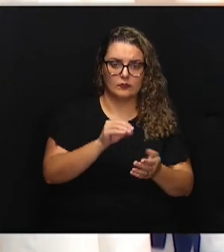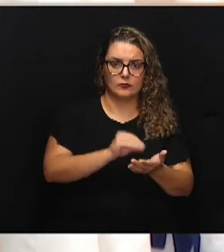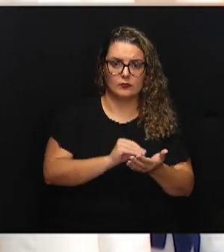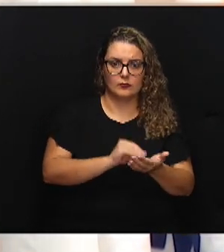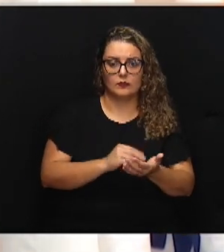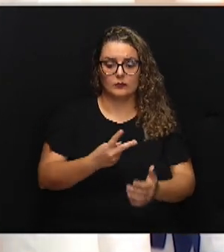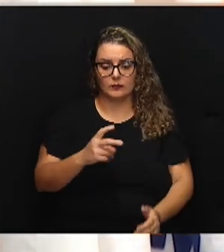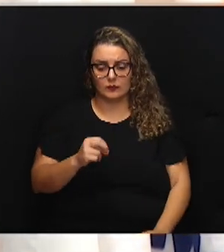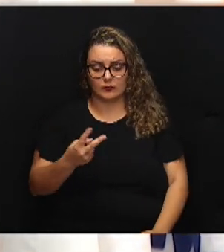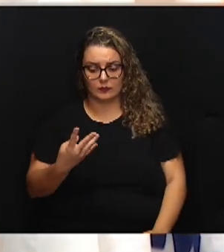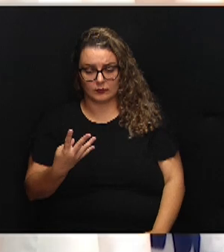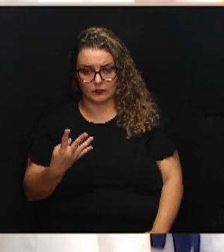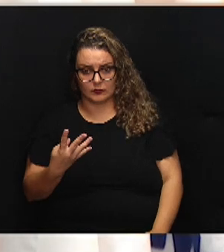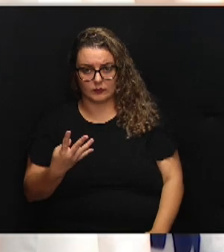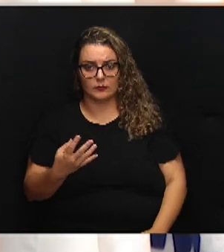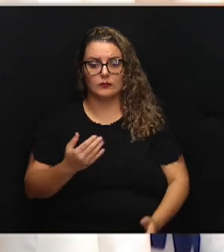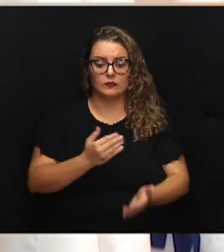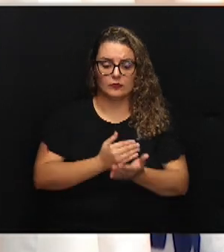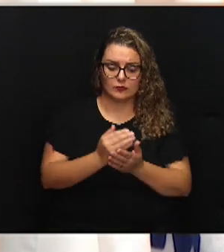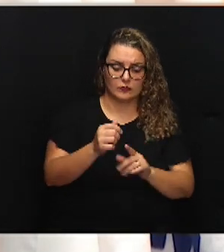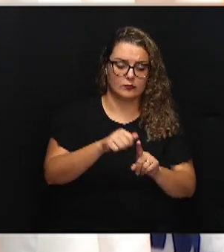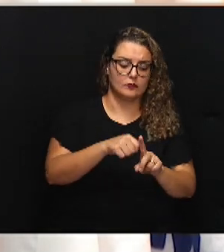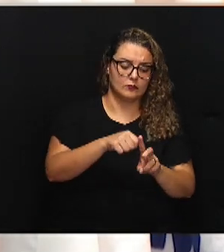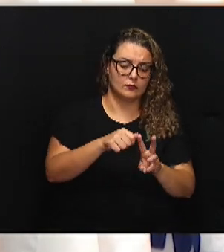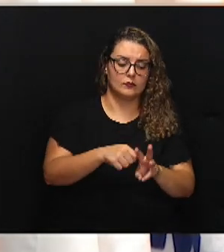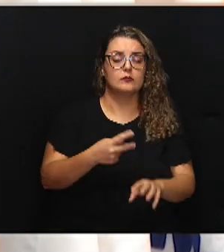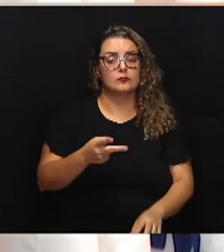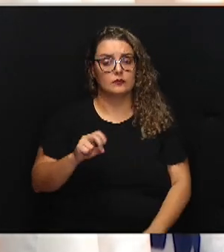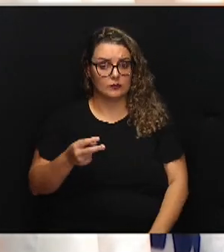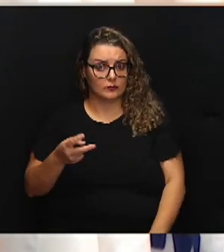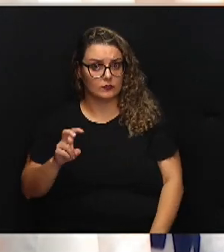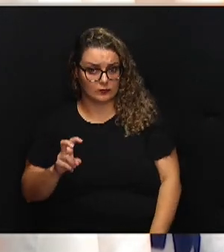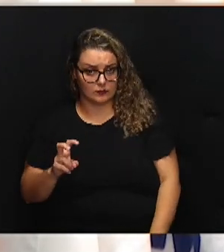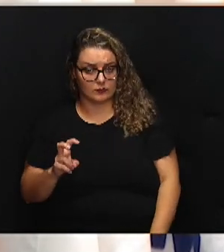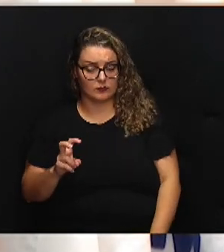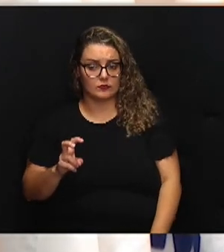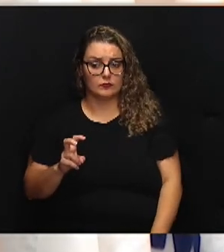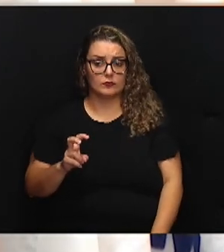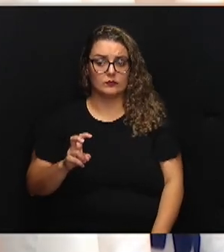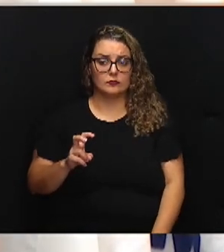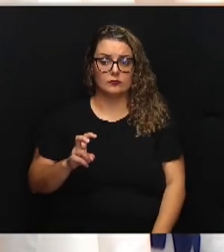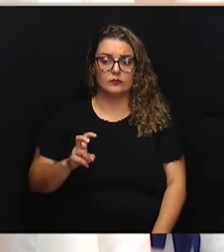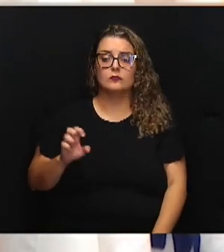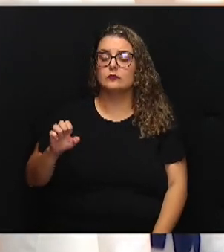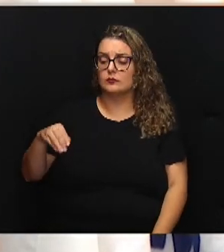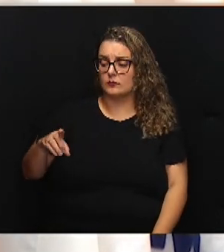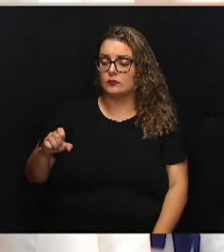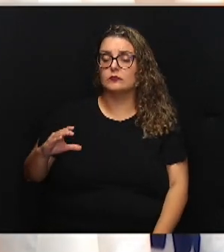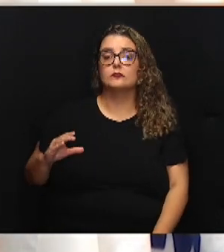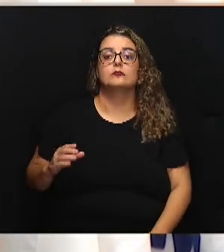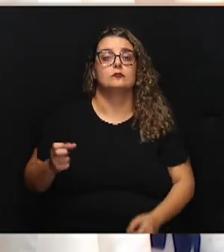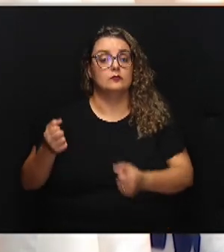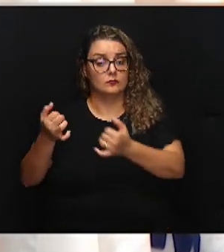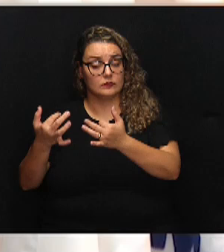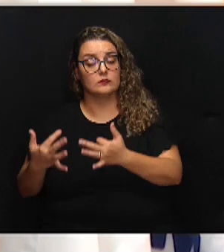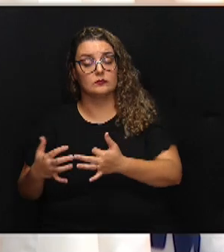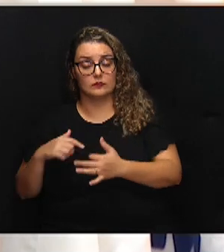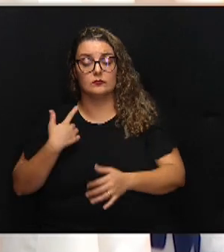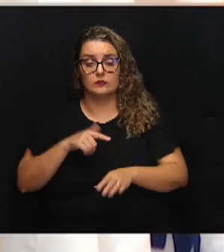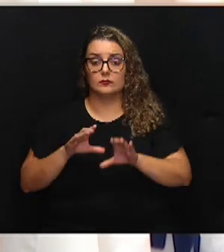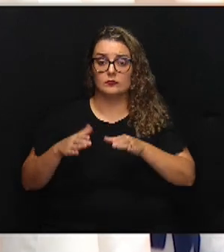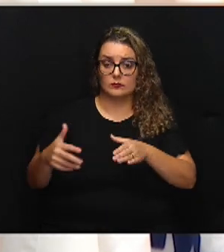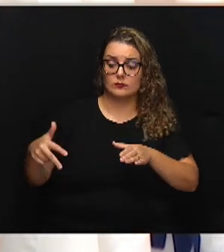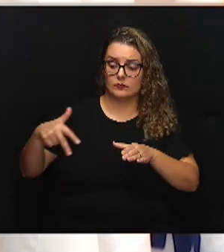de 2024 e do início do primeiro trimestre de 2025, a INDEC, né, prestou contas através da nossa comissão